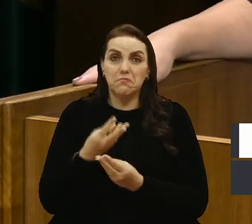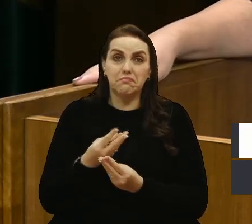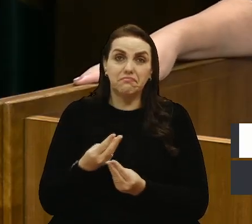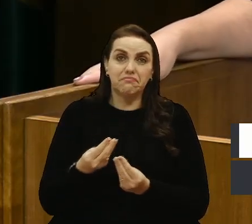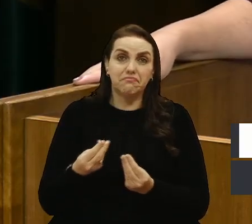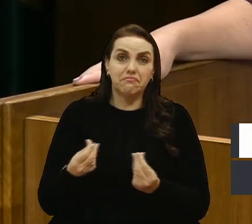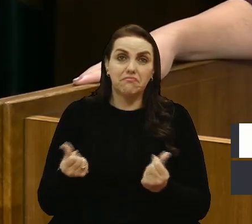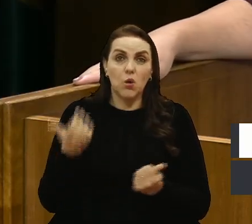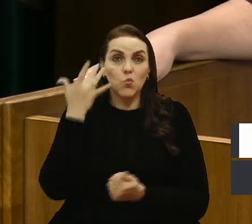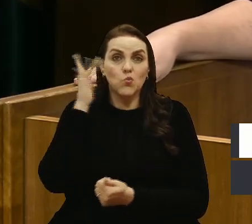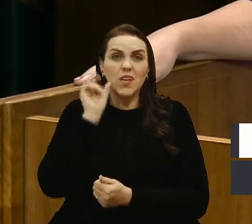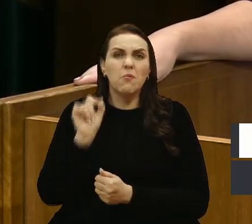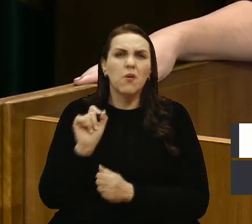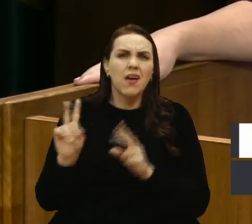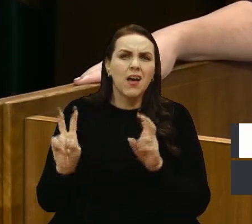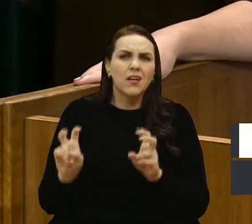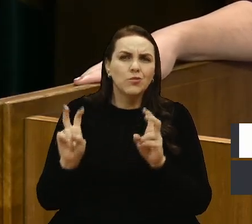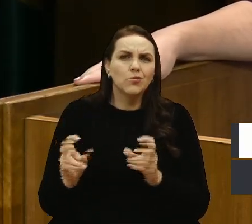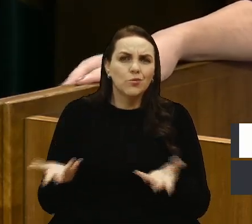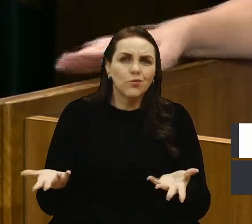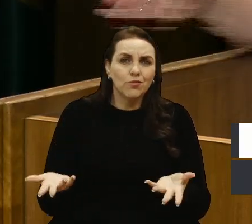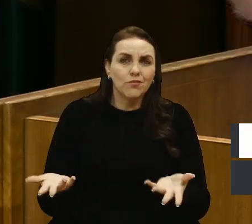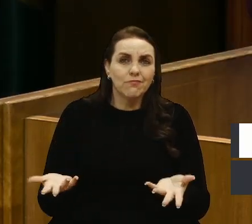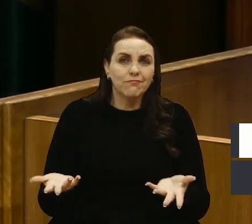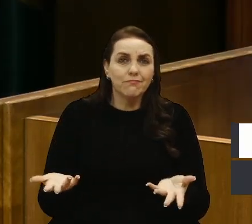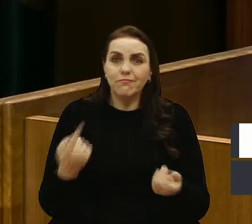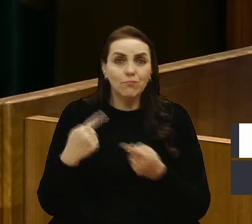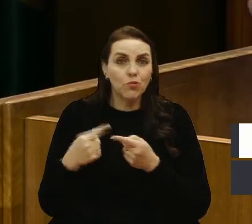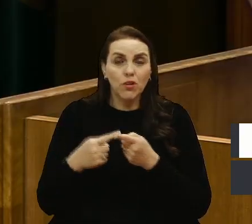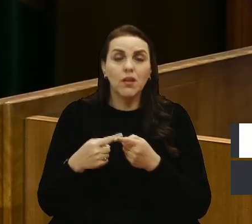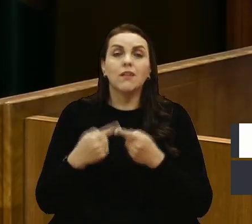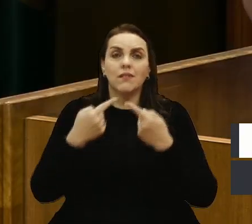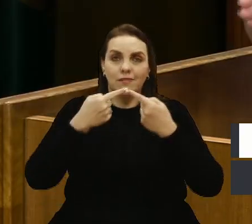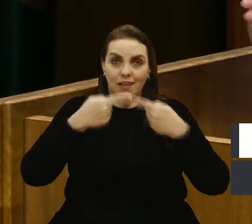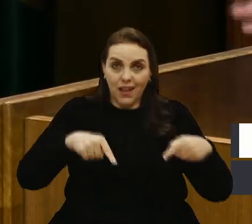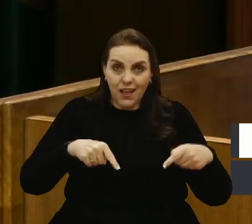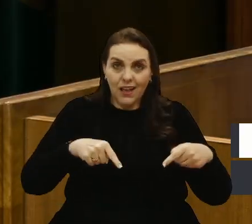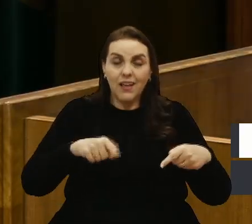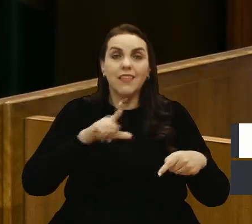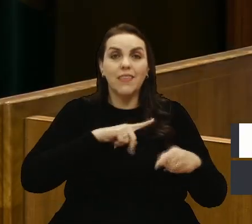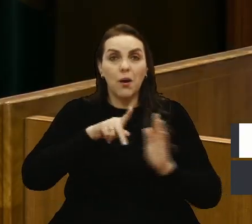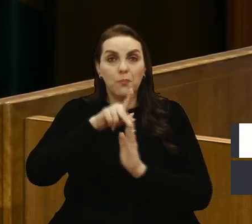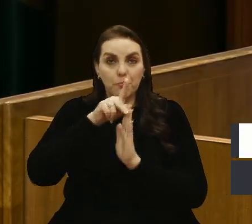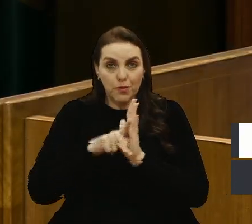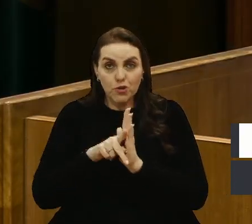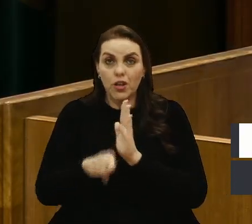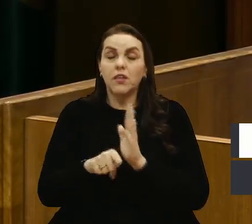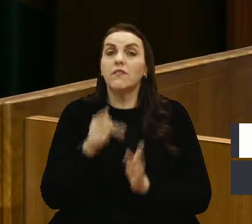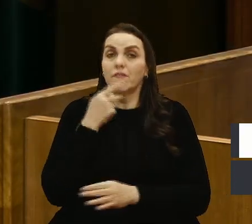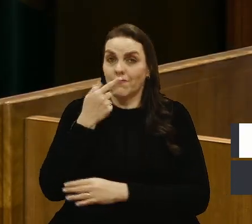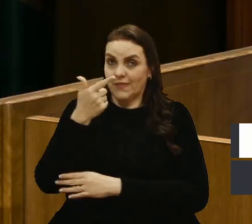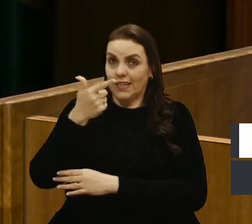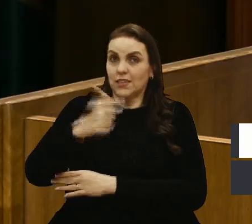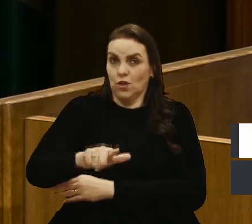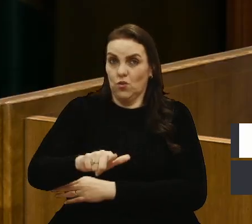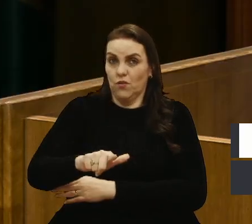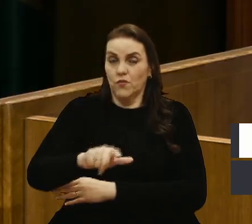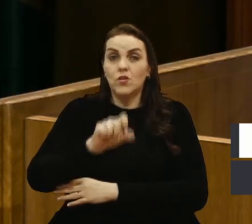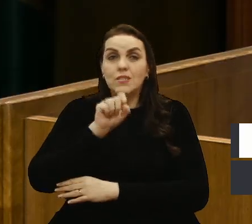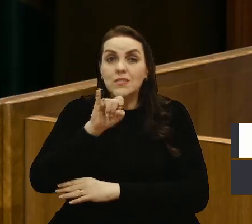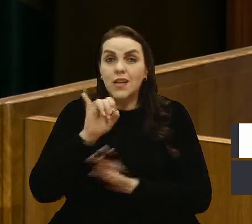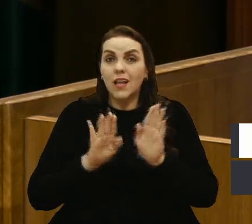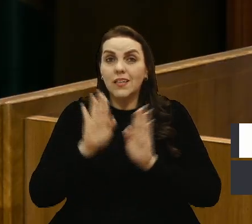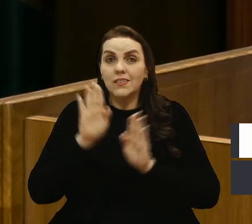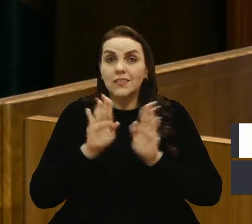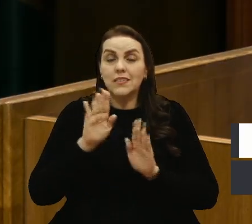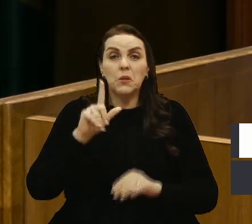gente não sabe mais nem do que está falando. Porque a gente lança, daí tem projeto. E digo de novo, se essa licitação que